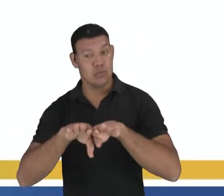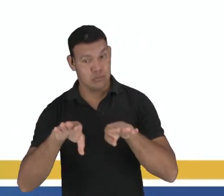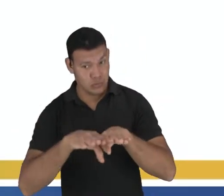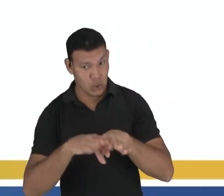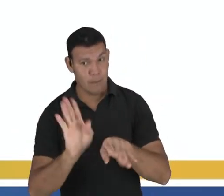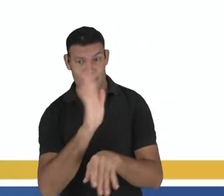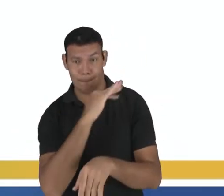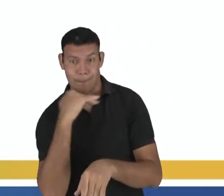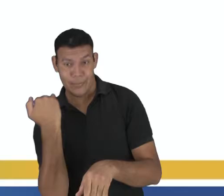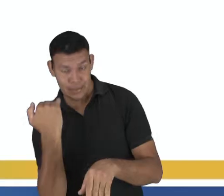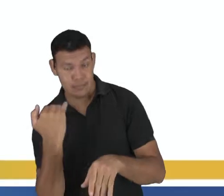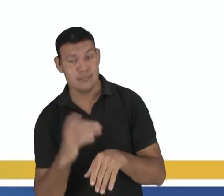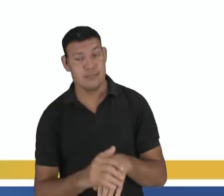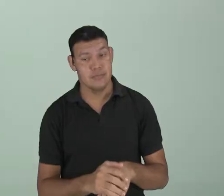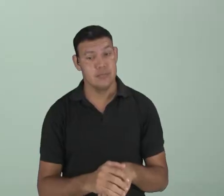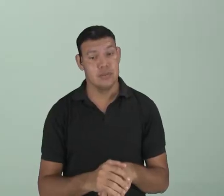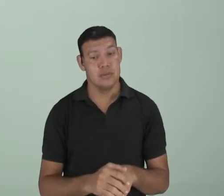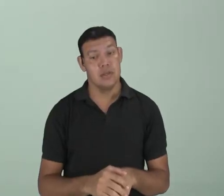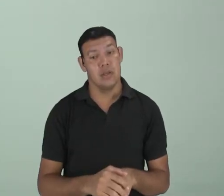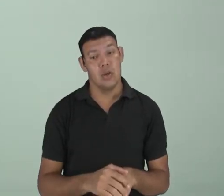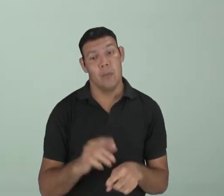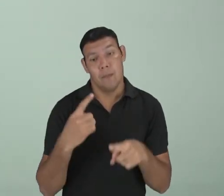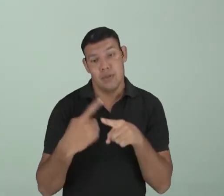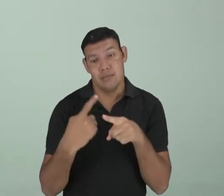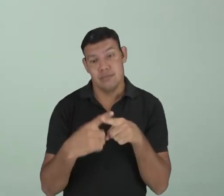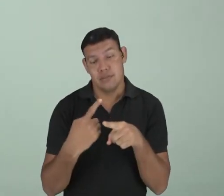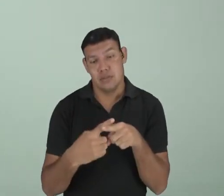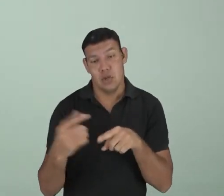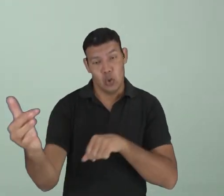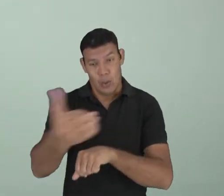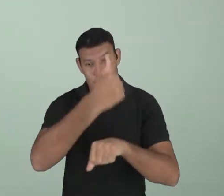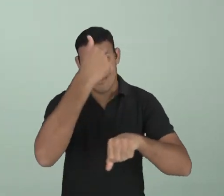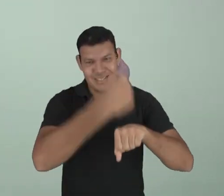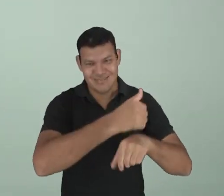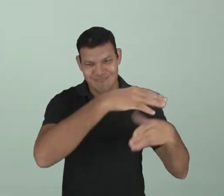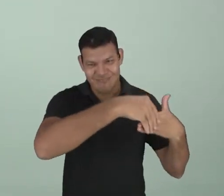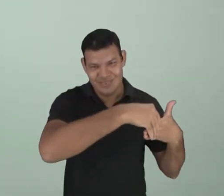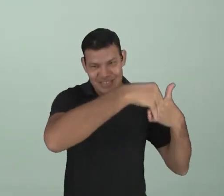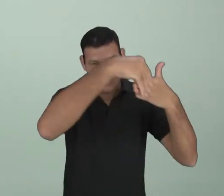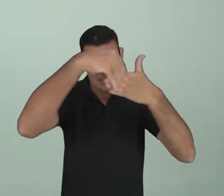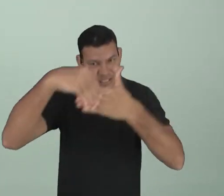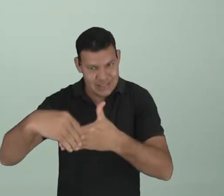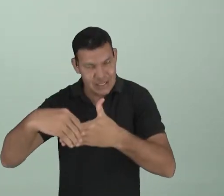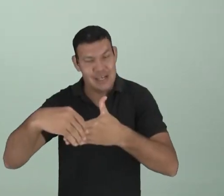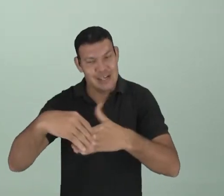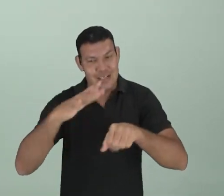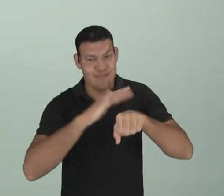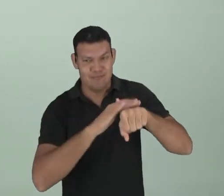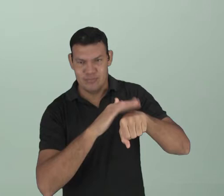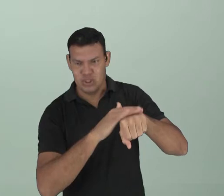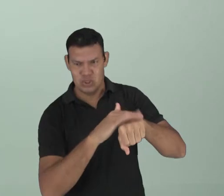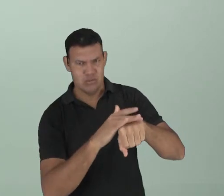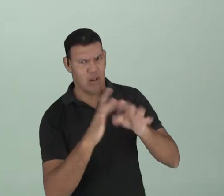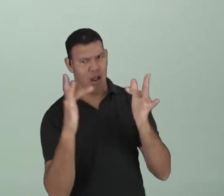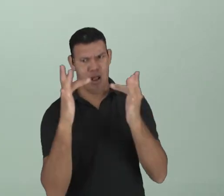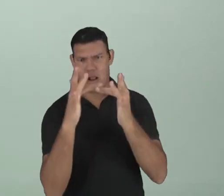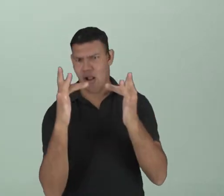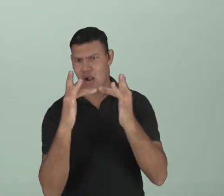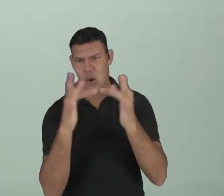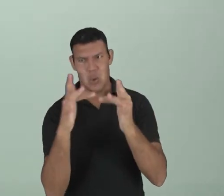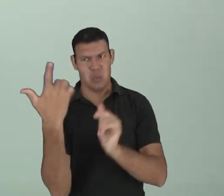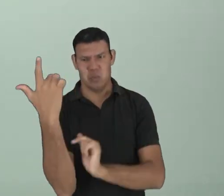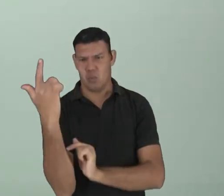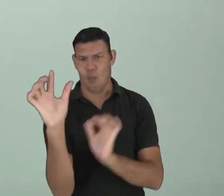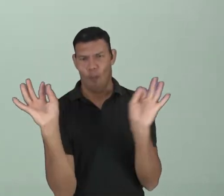foram exterminados por conta dos colonizadores trazerem doenças que esses povos não tinham anticorpos